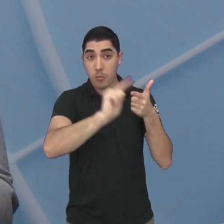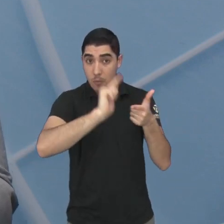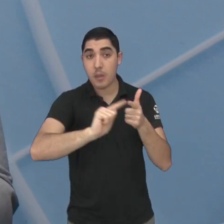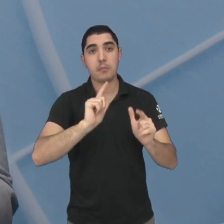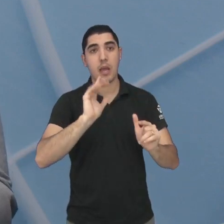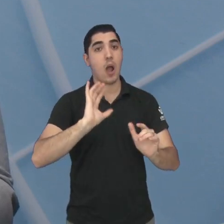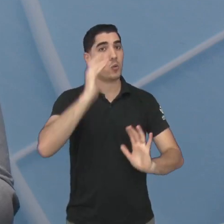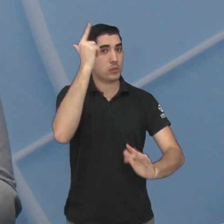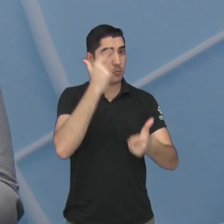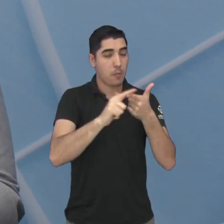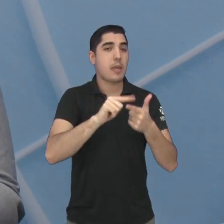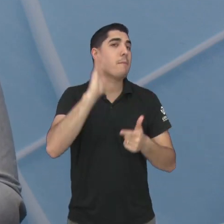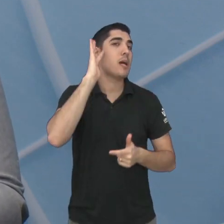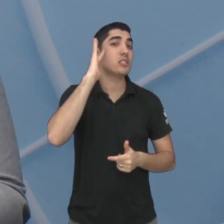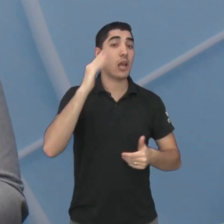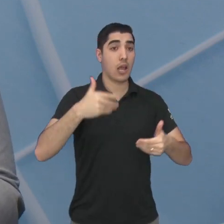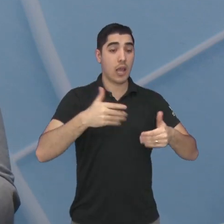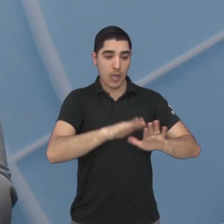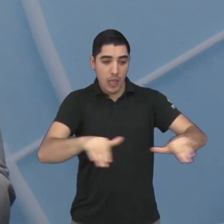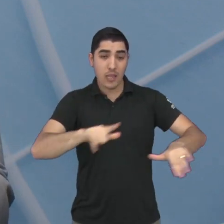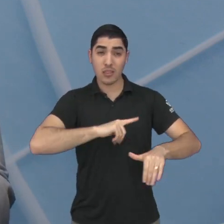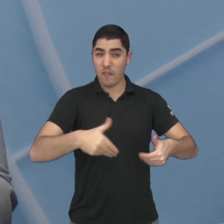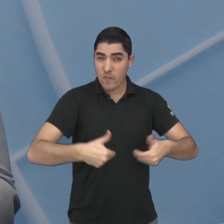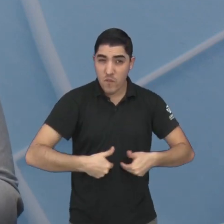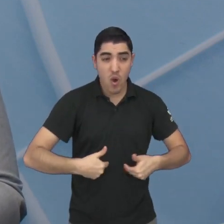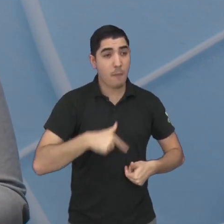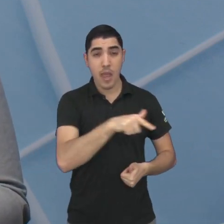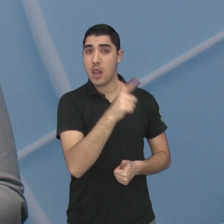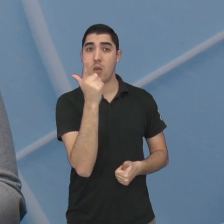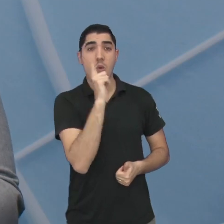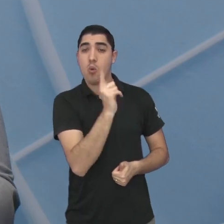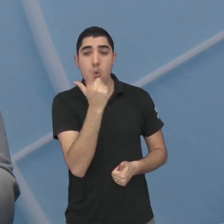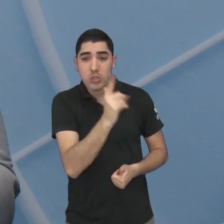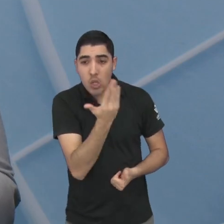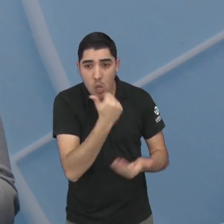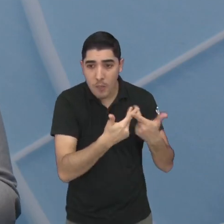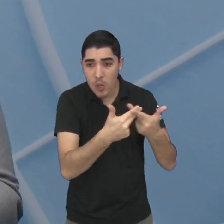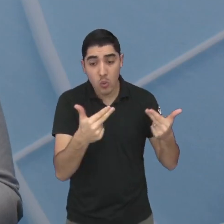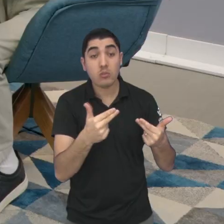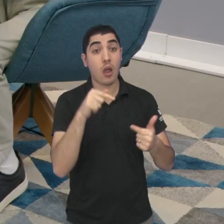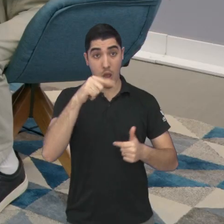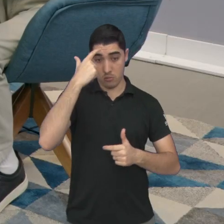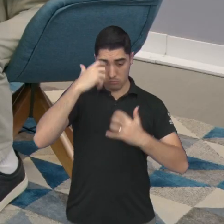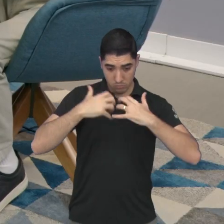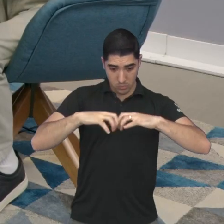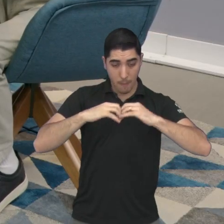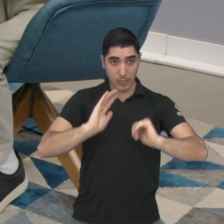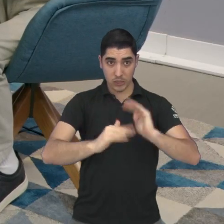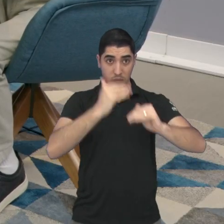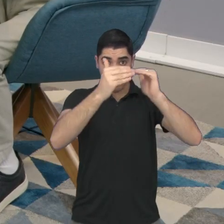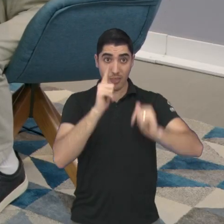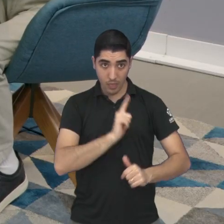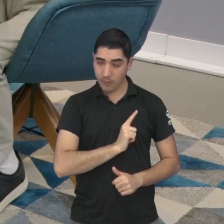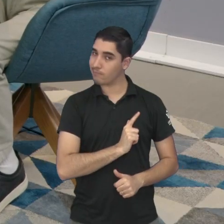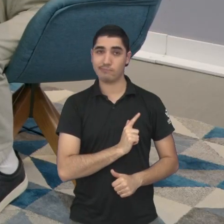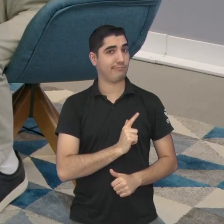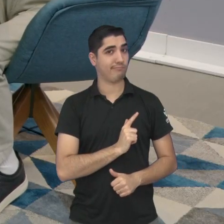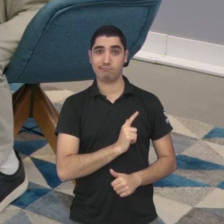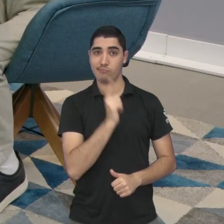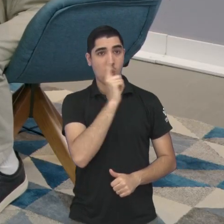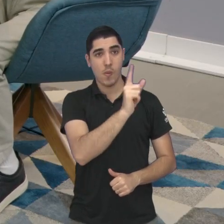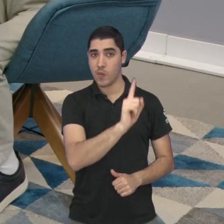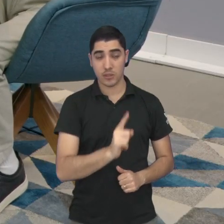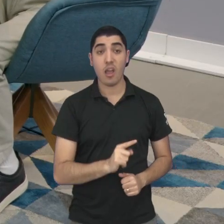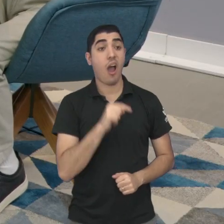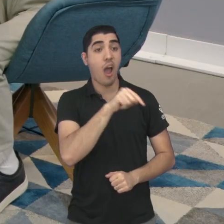passa fome, uma criança que não tem acesso aos nutrientes, que não tem acesso às proteínas, o cérebro não se desenvolve bem. Lógico. E se não se desenvolve bem, ela não